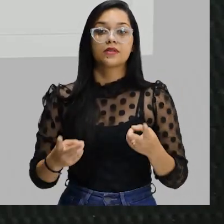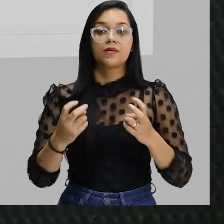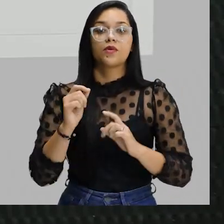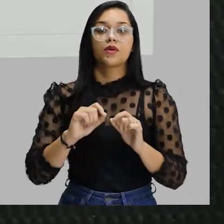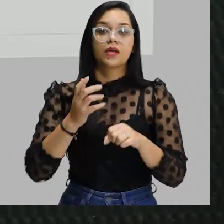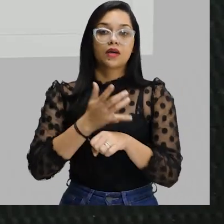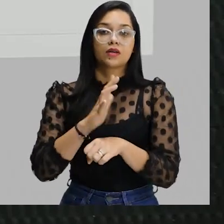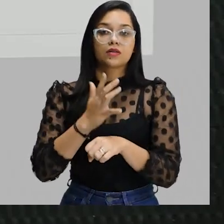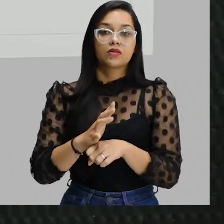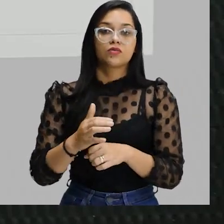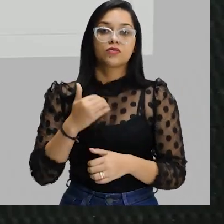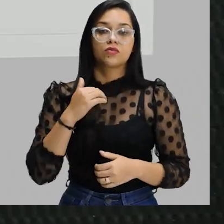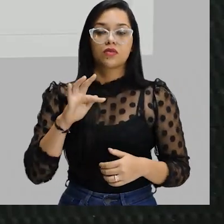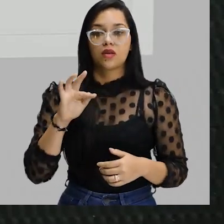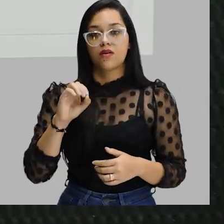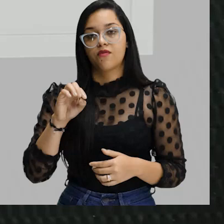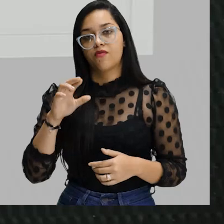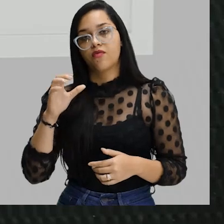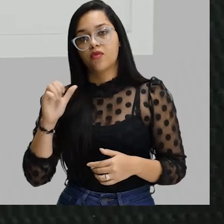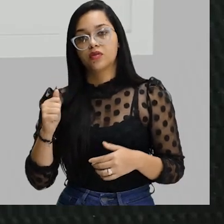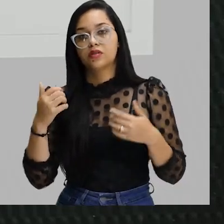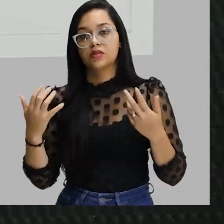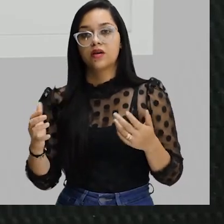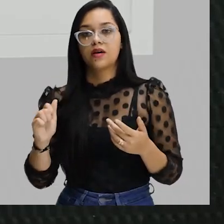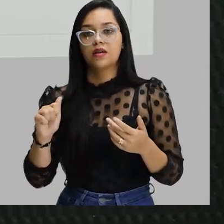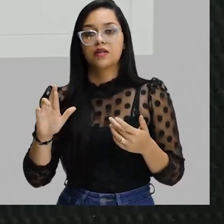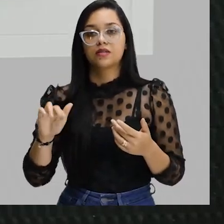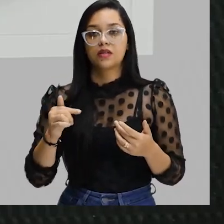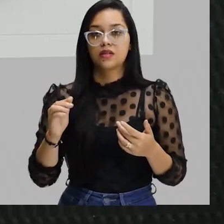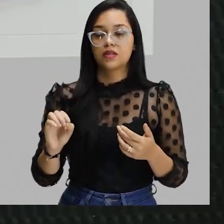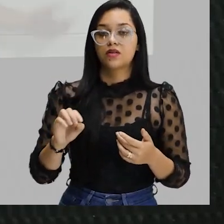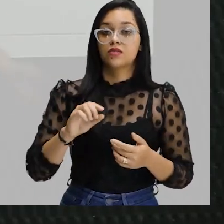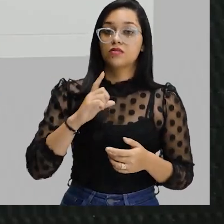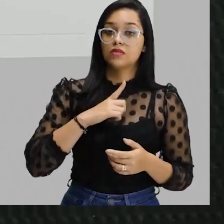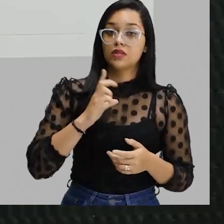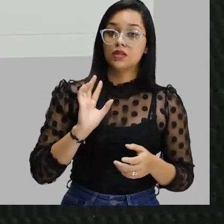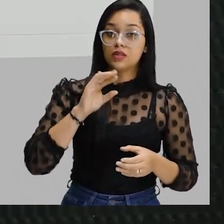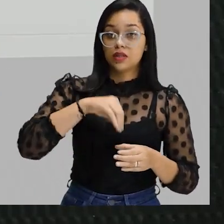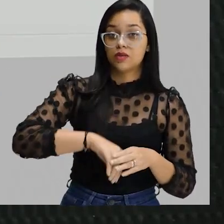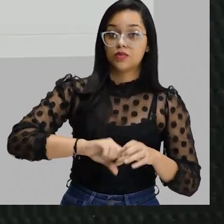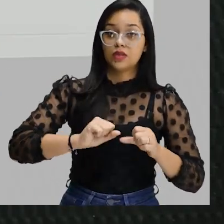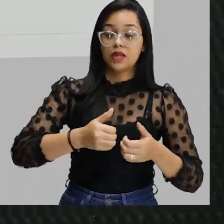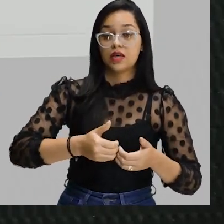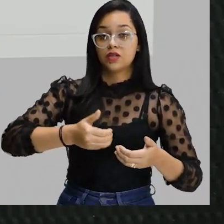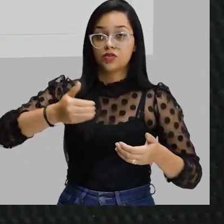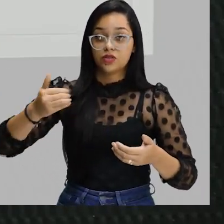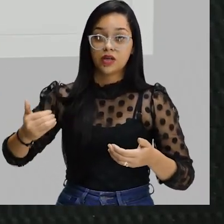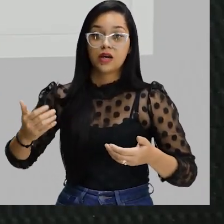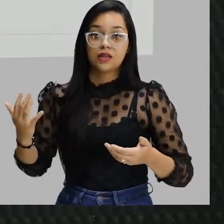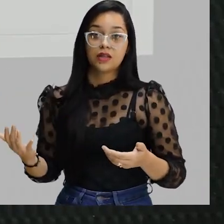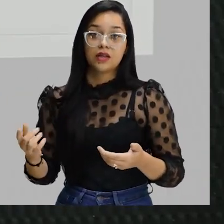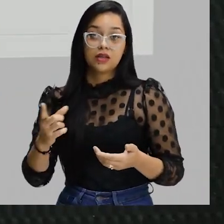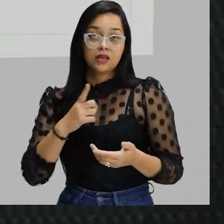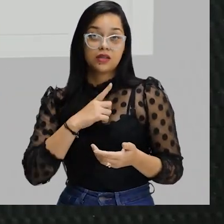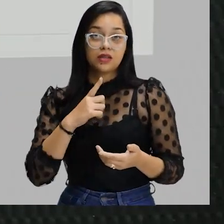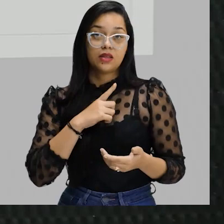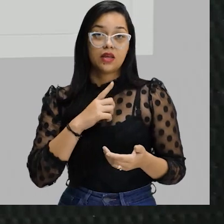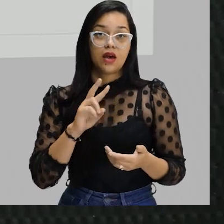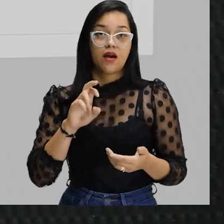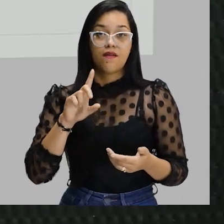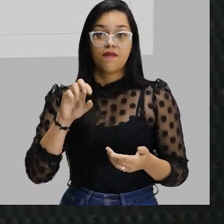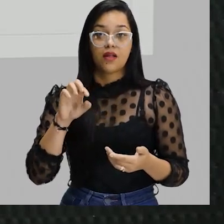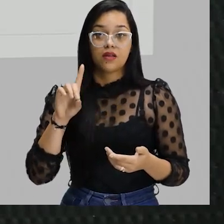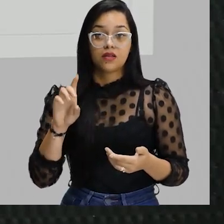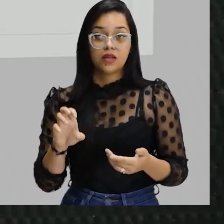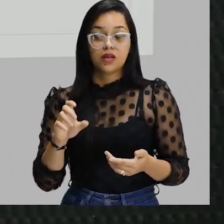ali a ação da força. Então a aceleração, ela agiu para retirar a